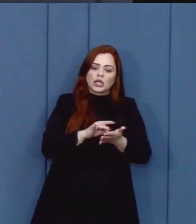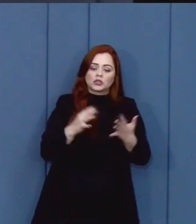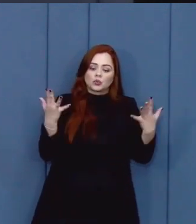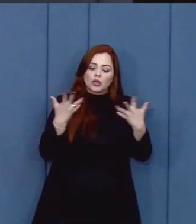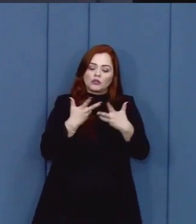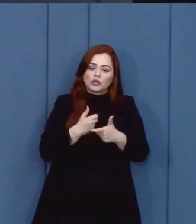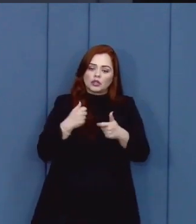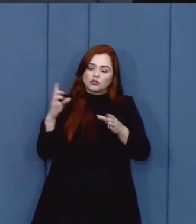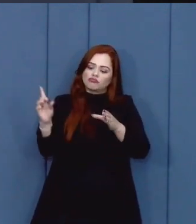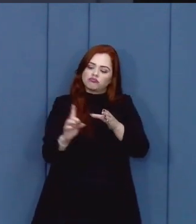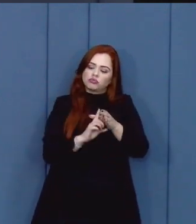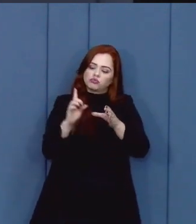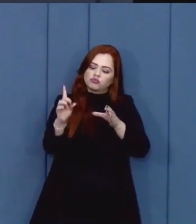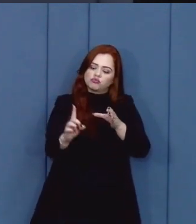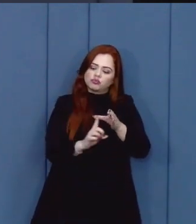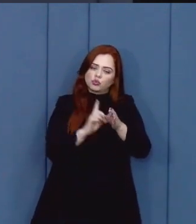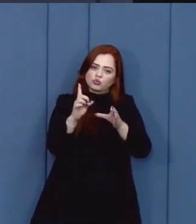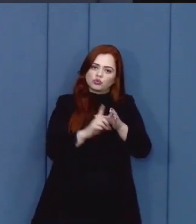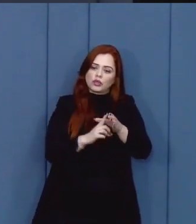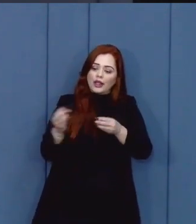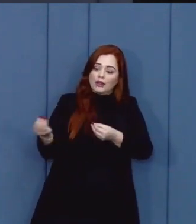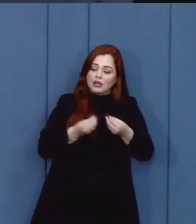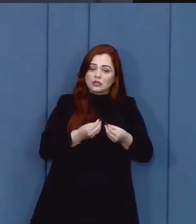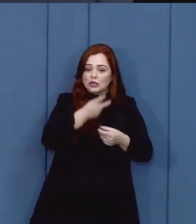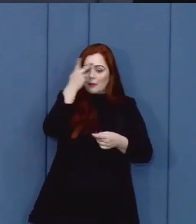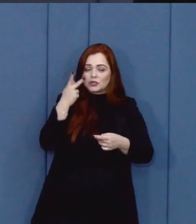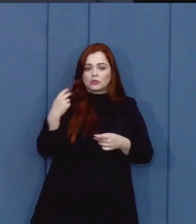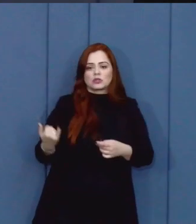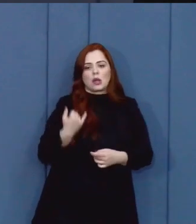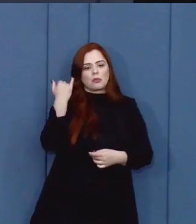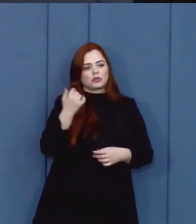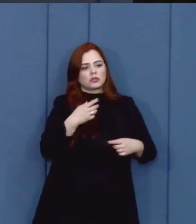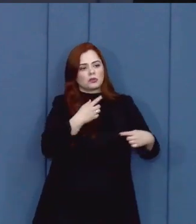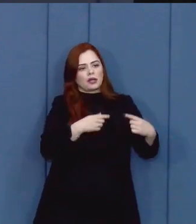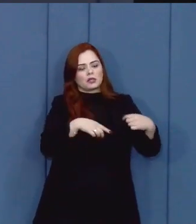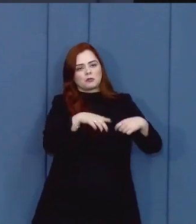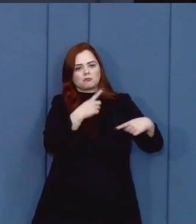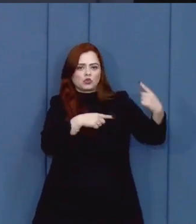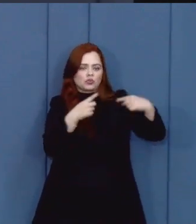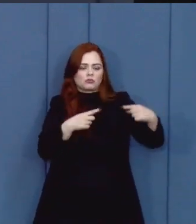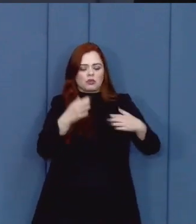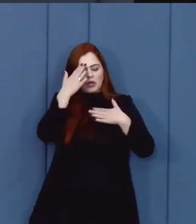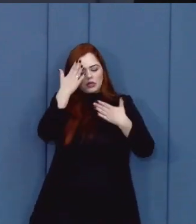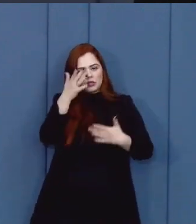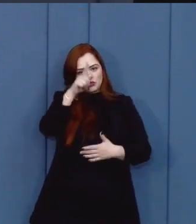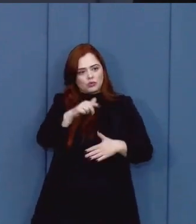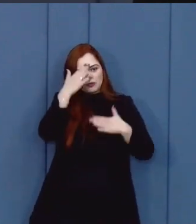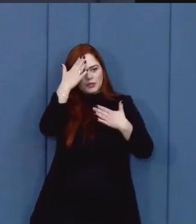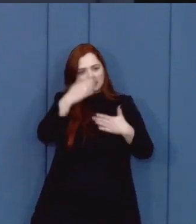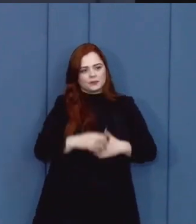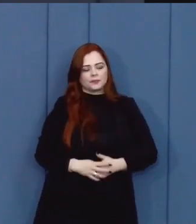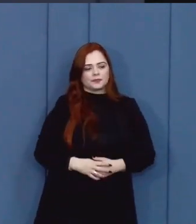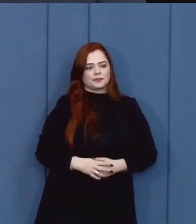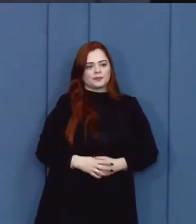mais qualificada e inclusiva, trazendo vários atores importantes aí para o debate. Queria agradecer mais uma vez. Obrigada.